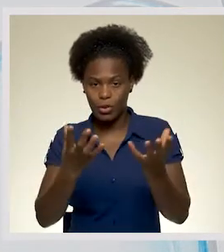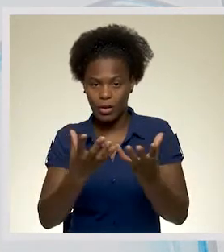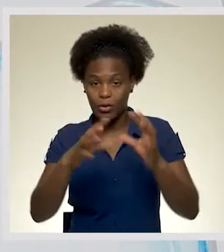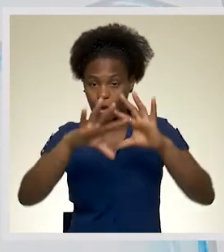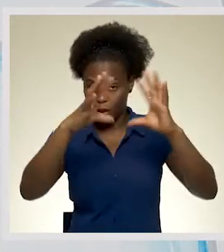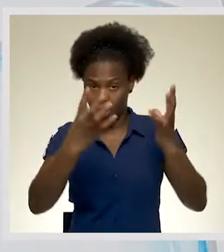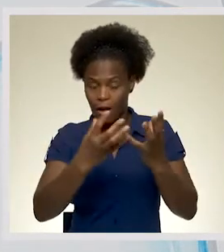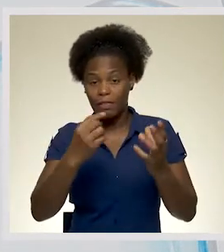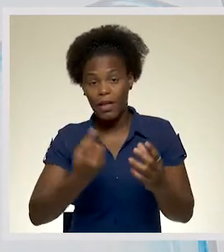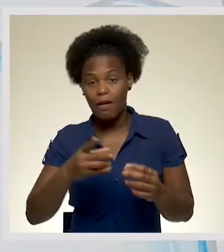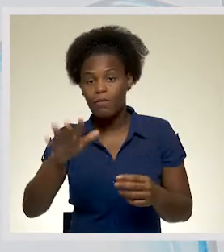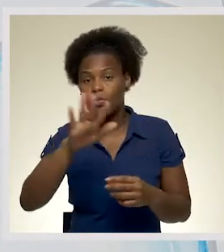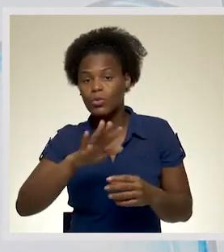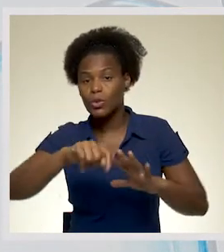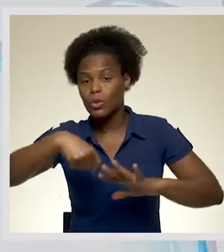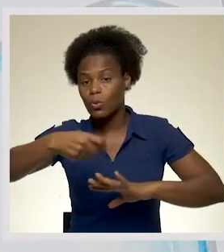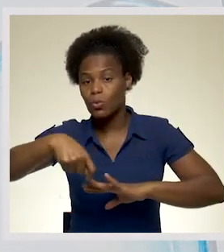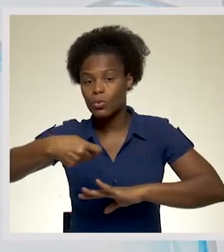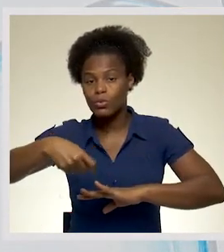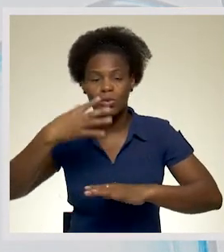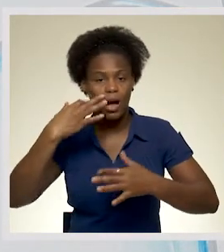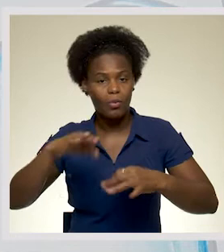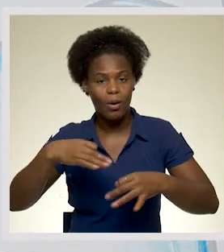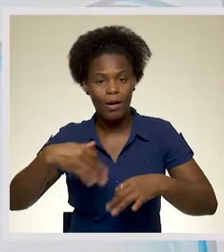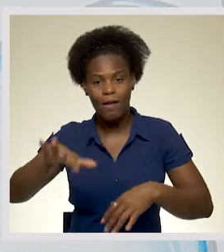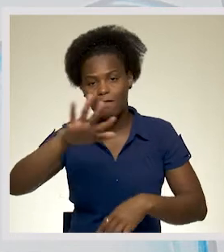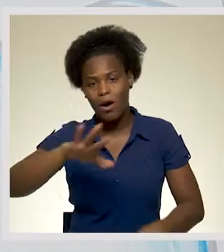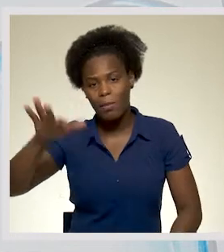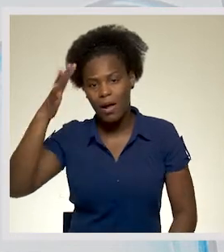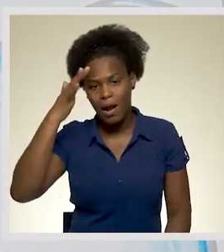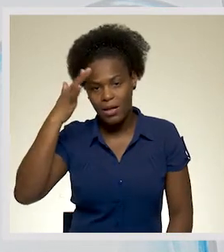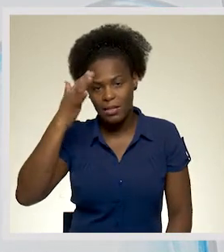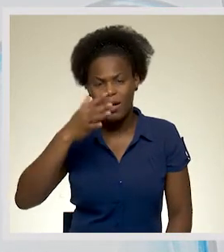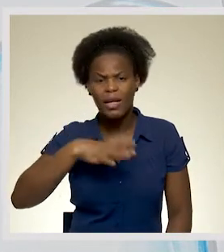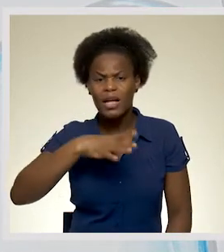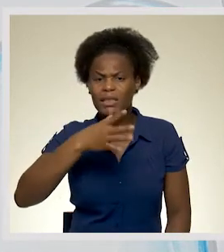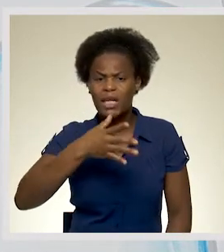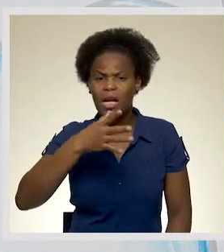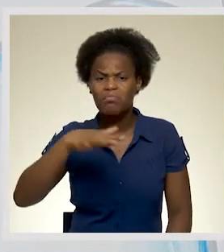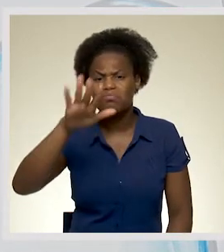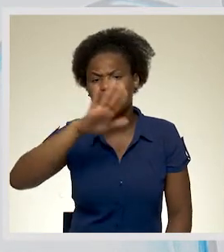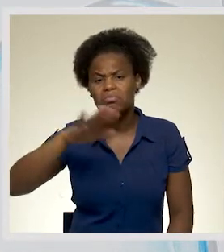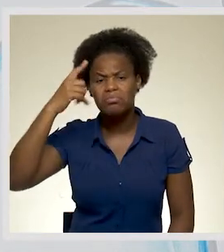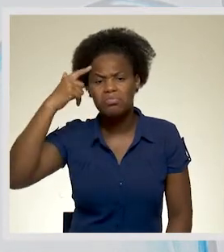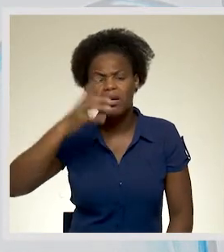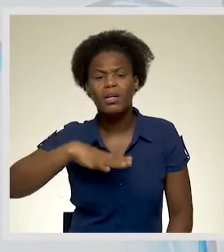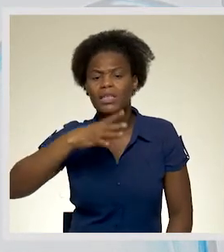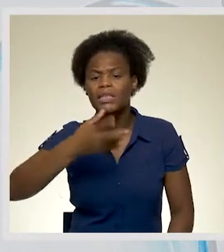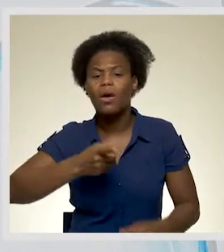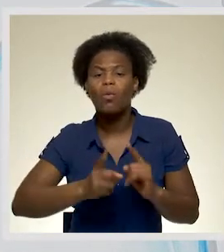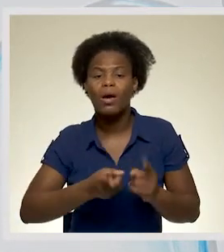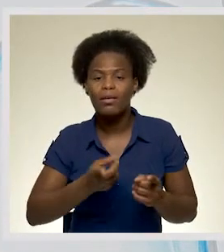os recursos naturais de forma racional. O que quer dizer forma racional? De